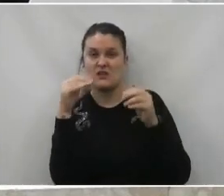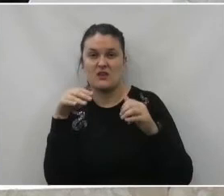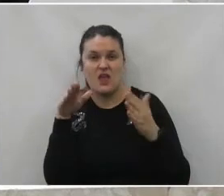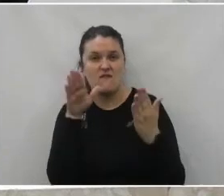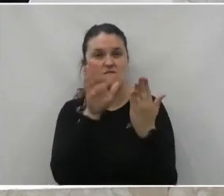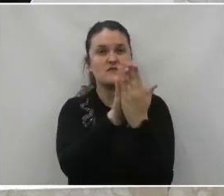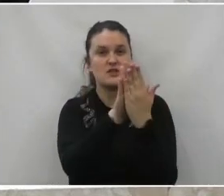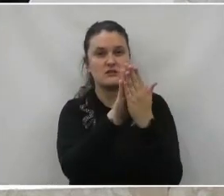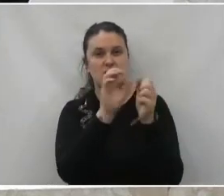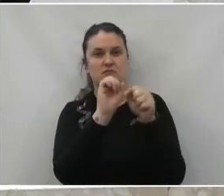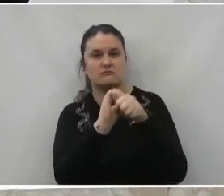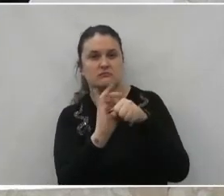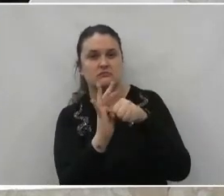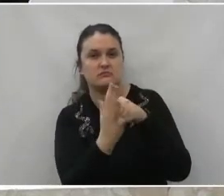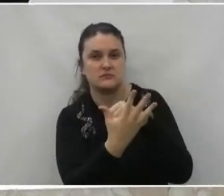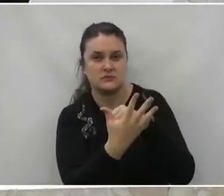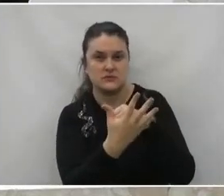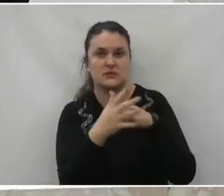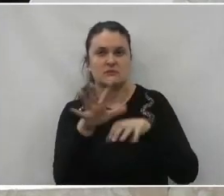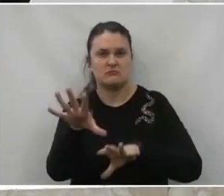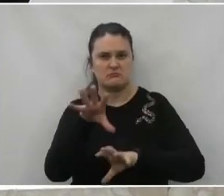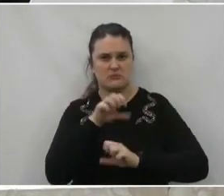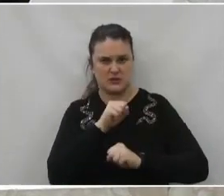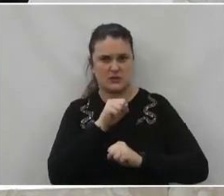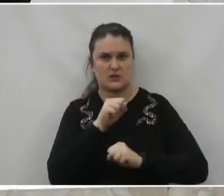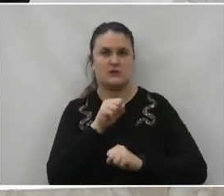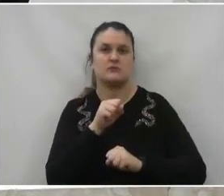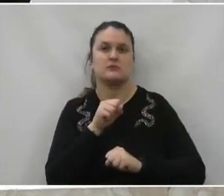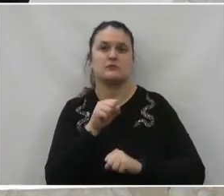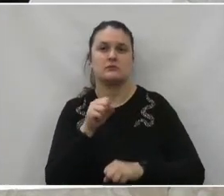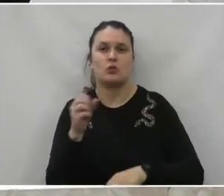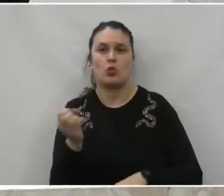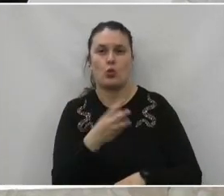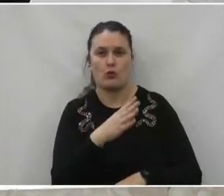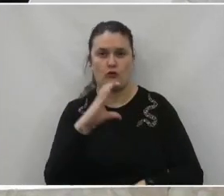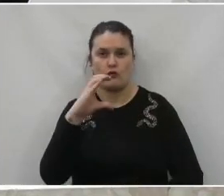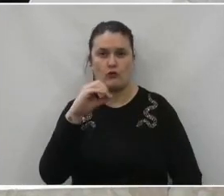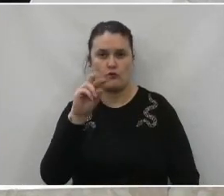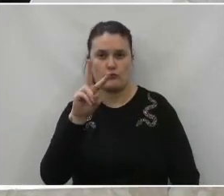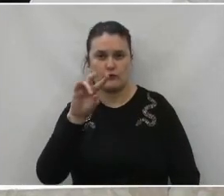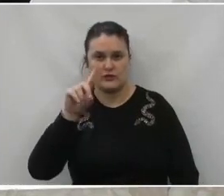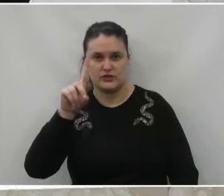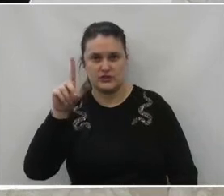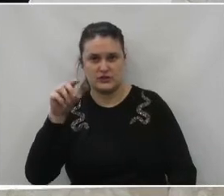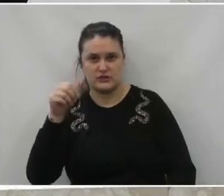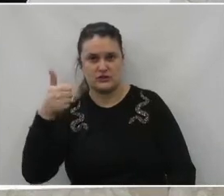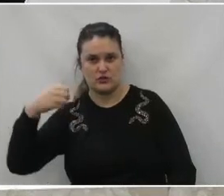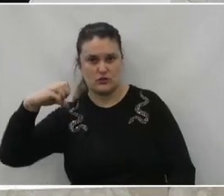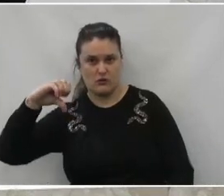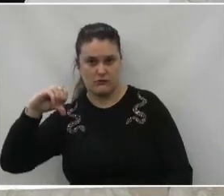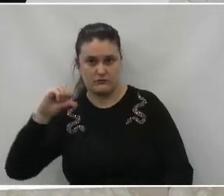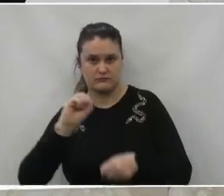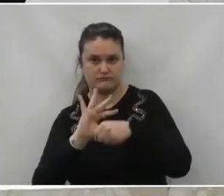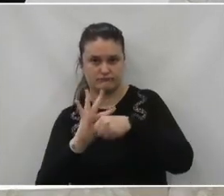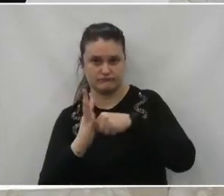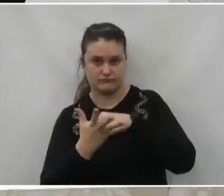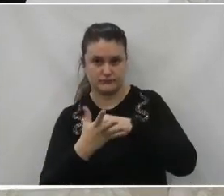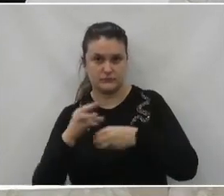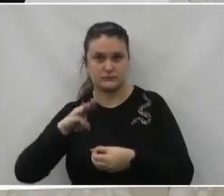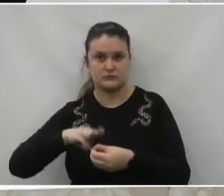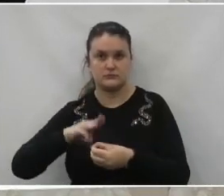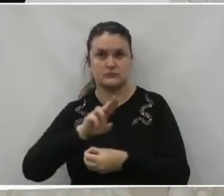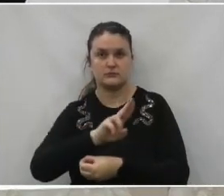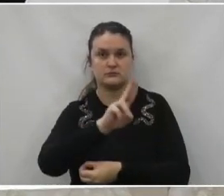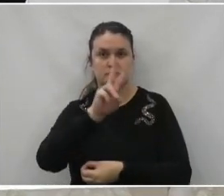da pandemia decorrente da infecção humana causada pelo novo coronavírus, Covid-19, no município de União